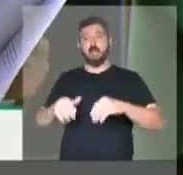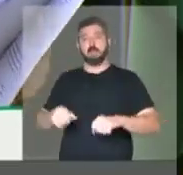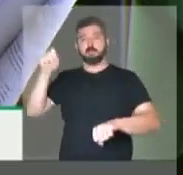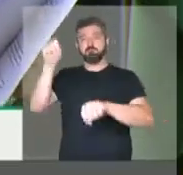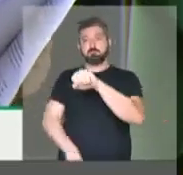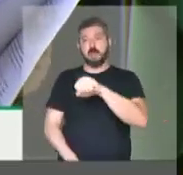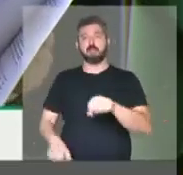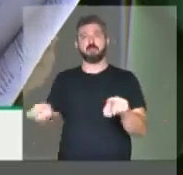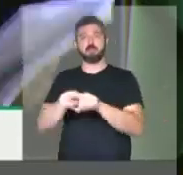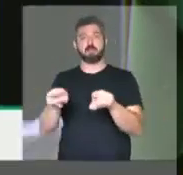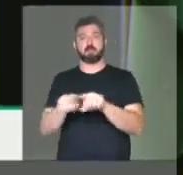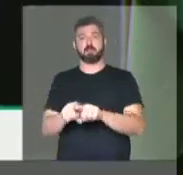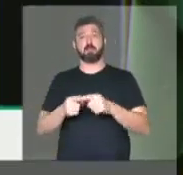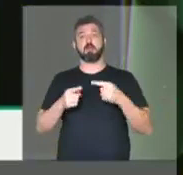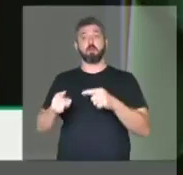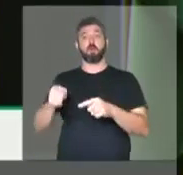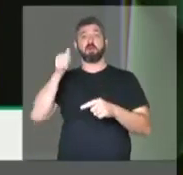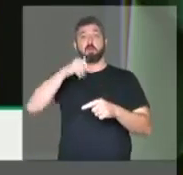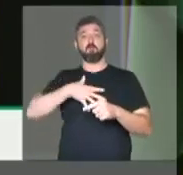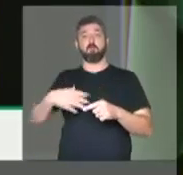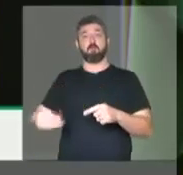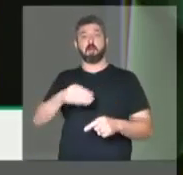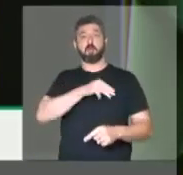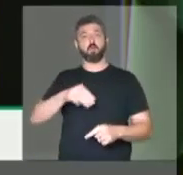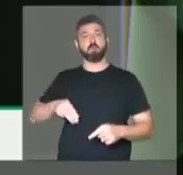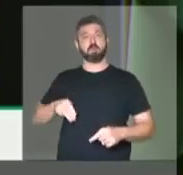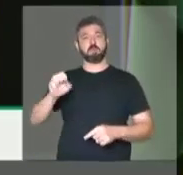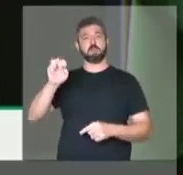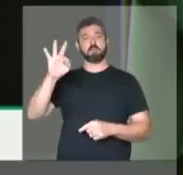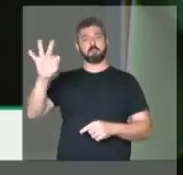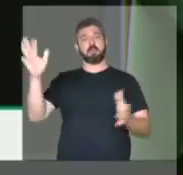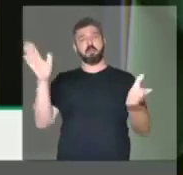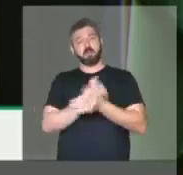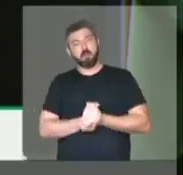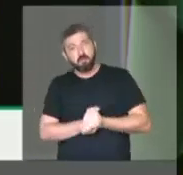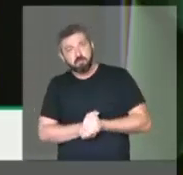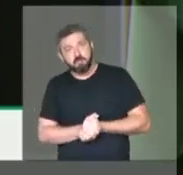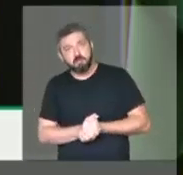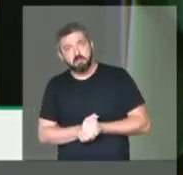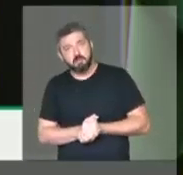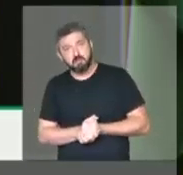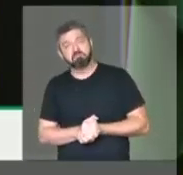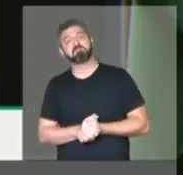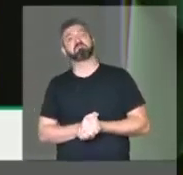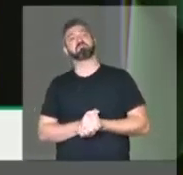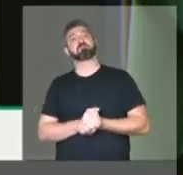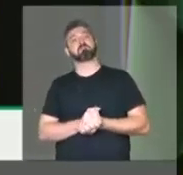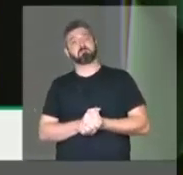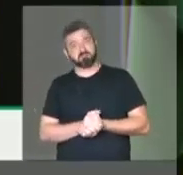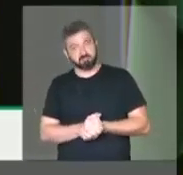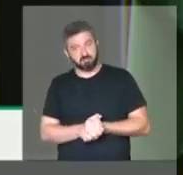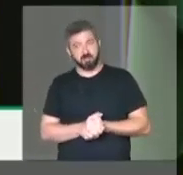e homicídios contra filhas de ministros do Supremo Tribunal Federal.